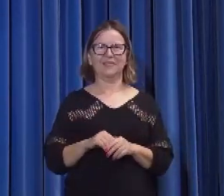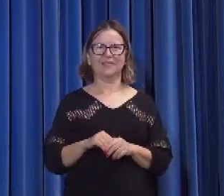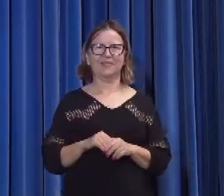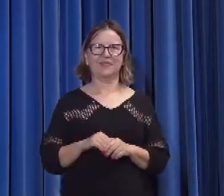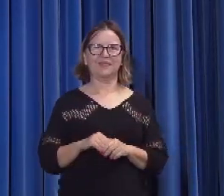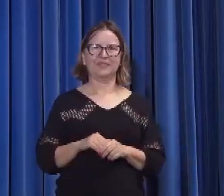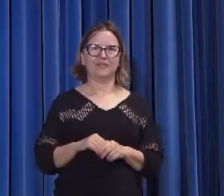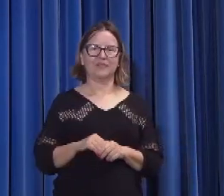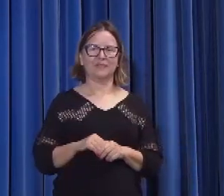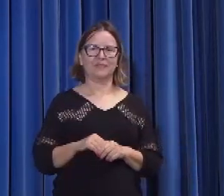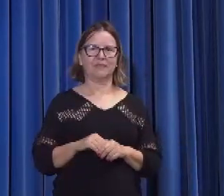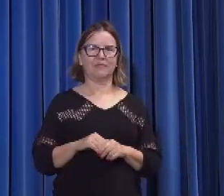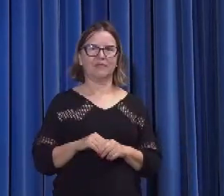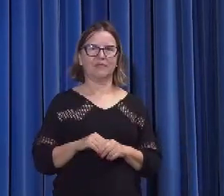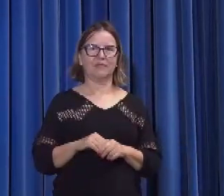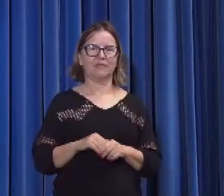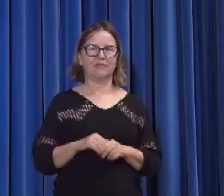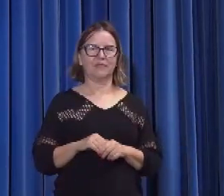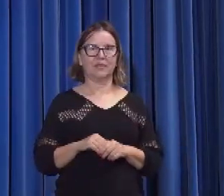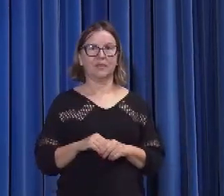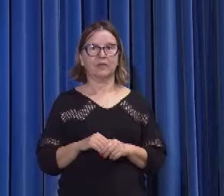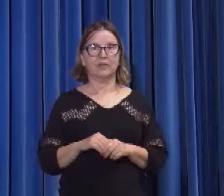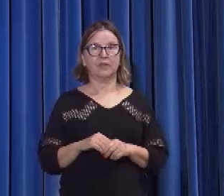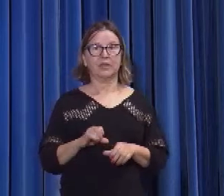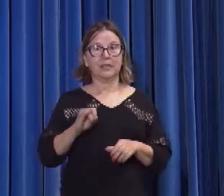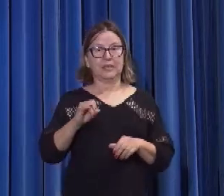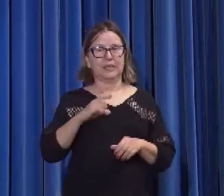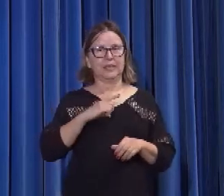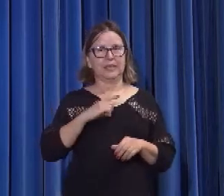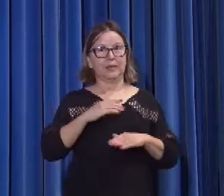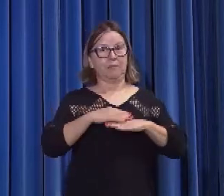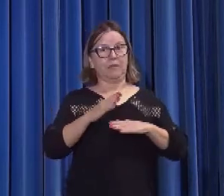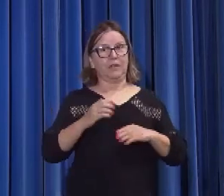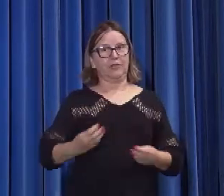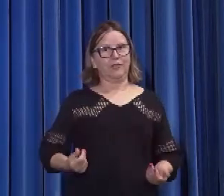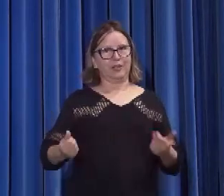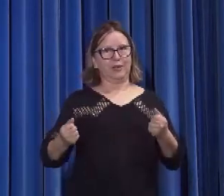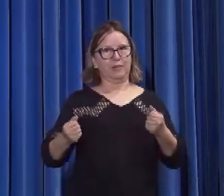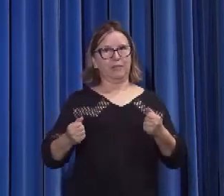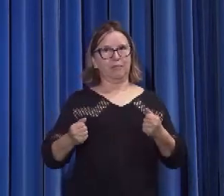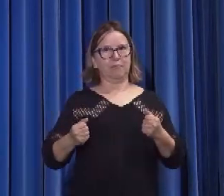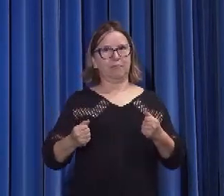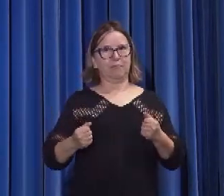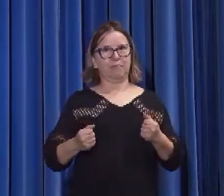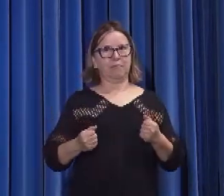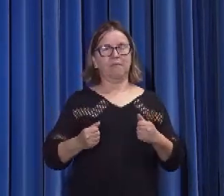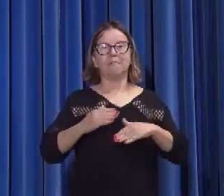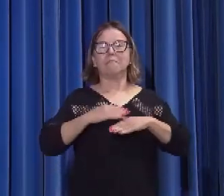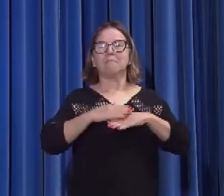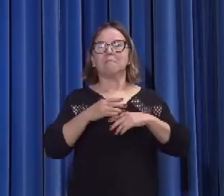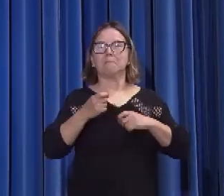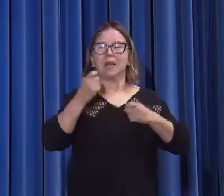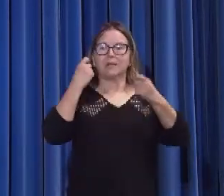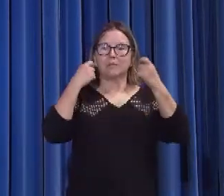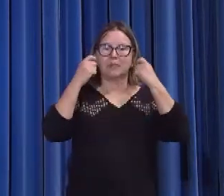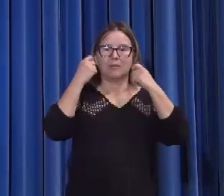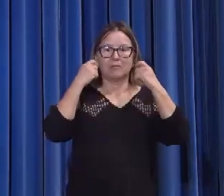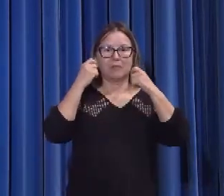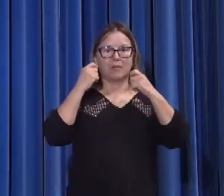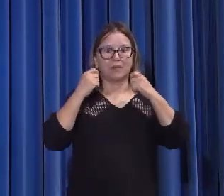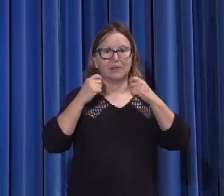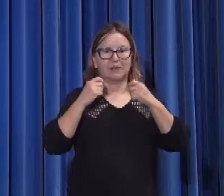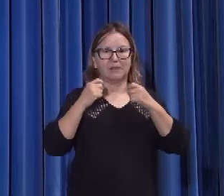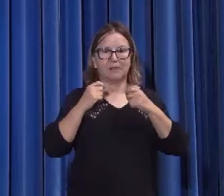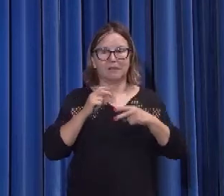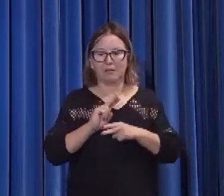Quanto mais dinheiro, mais preocupação você vai ter por esse dinheiro. Você vai ter que controlar, você vai ter que gastar, você vai ter que investir, você vai